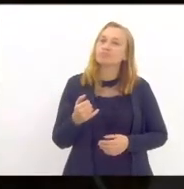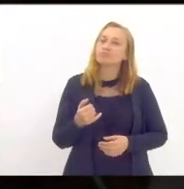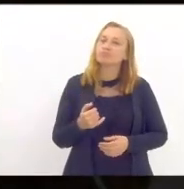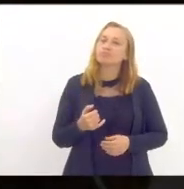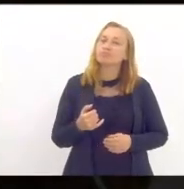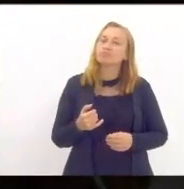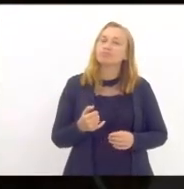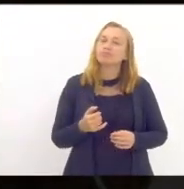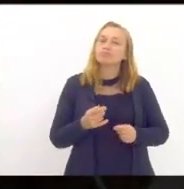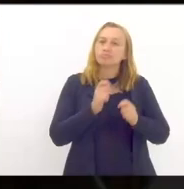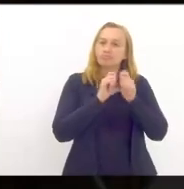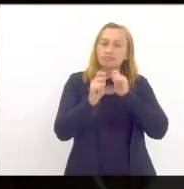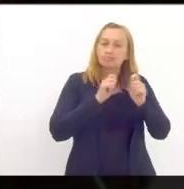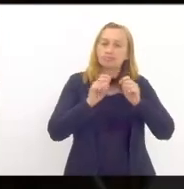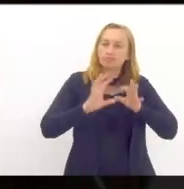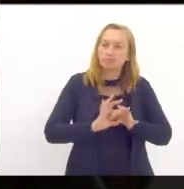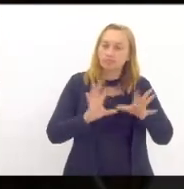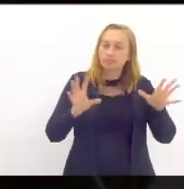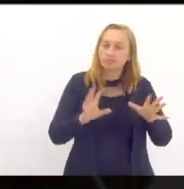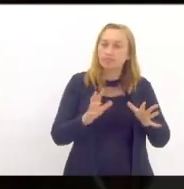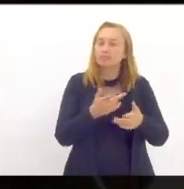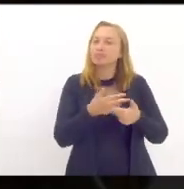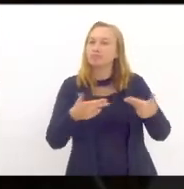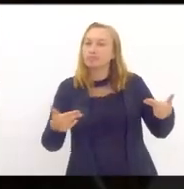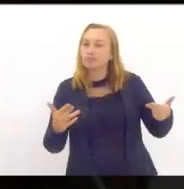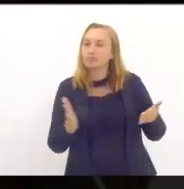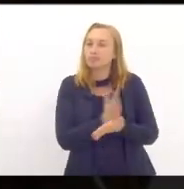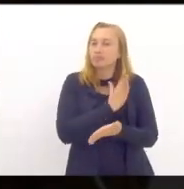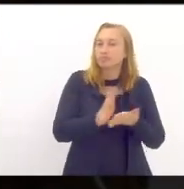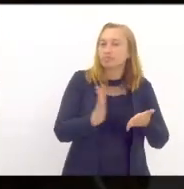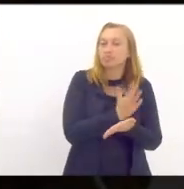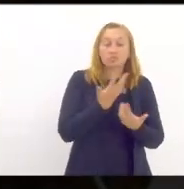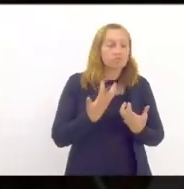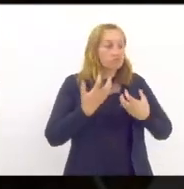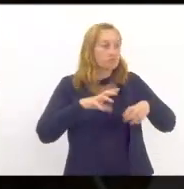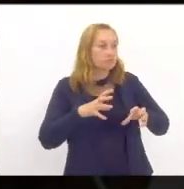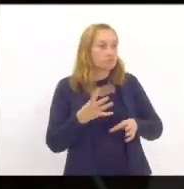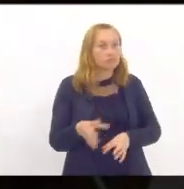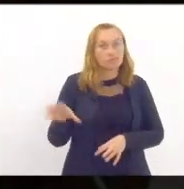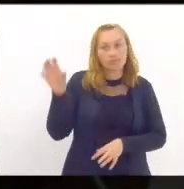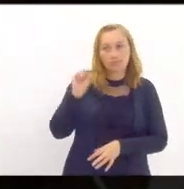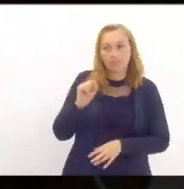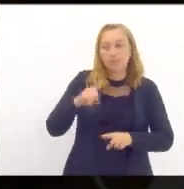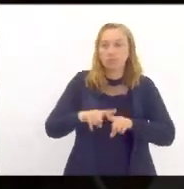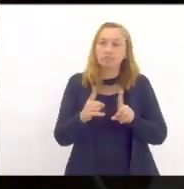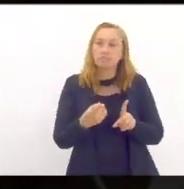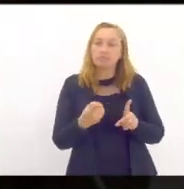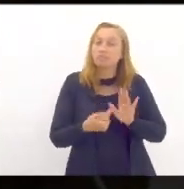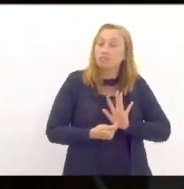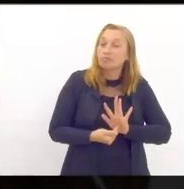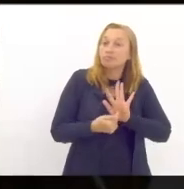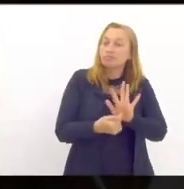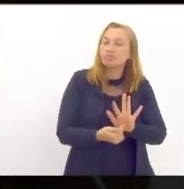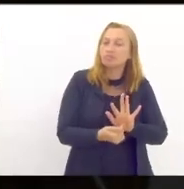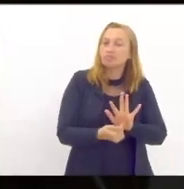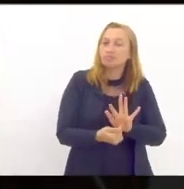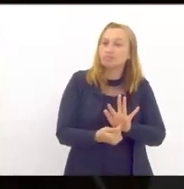livre, que nos diga, muitas vezes, aquilo que não queremos ouvir. mas que nos mostre